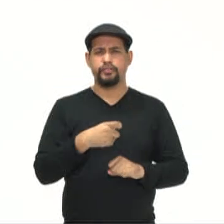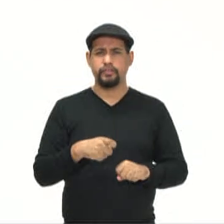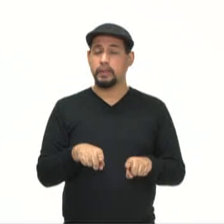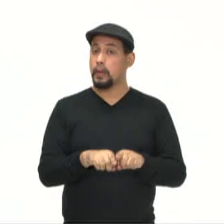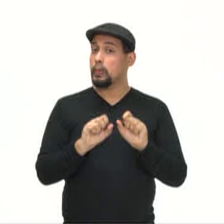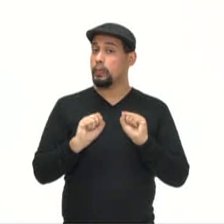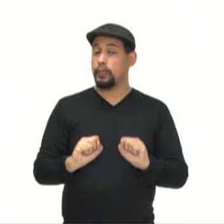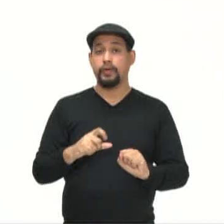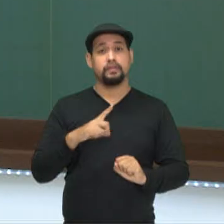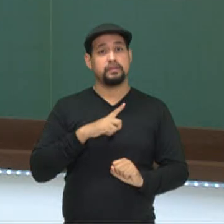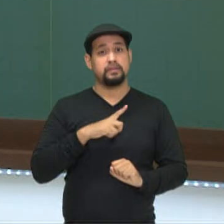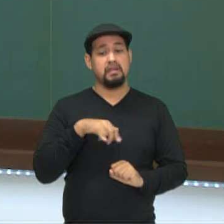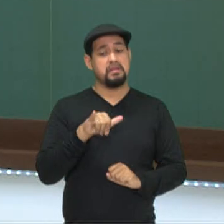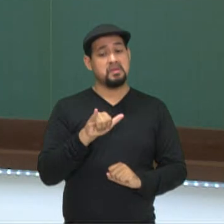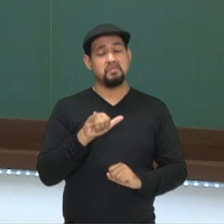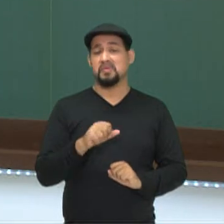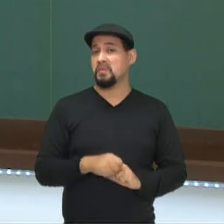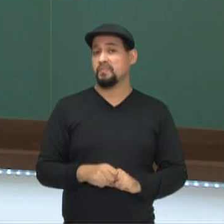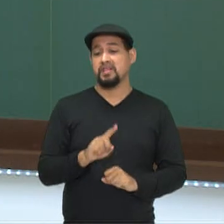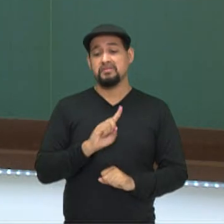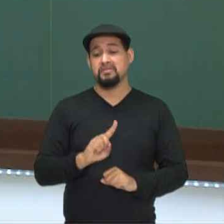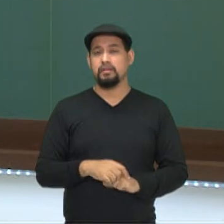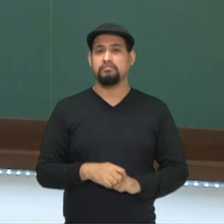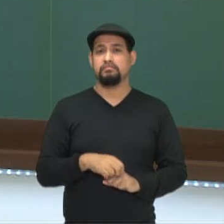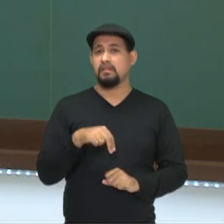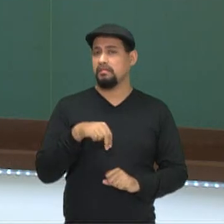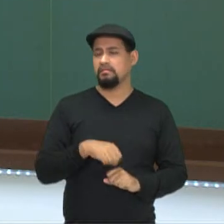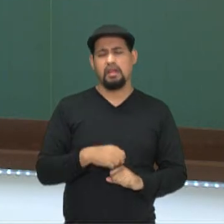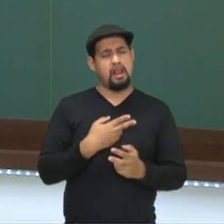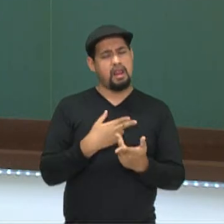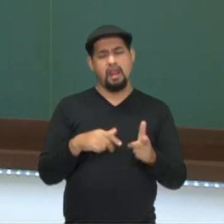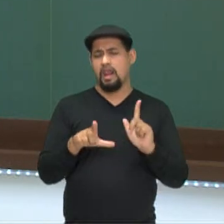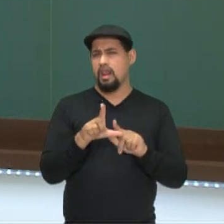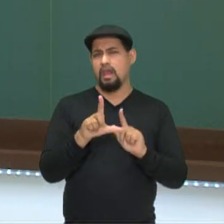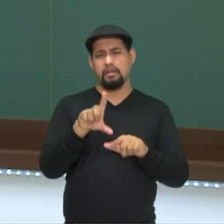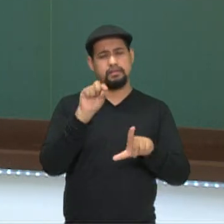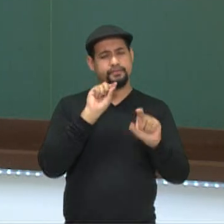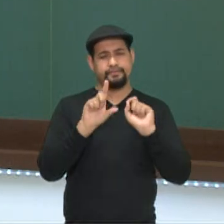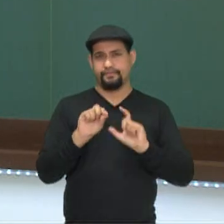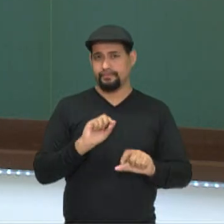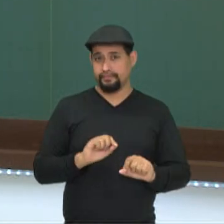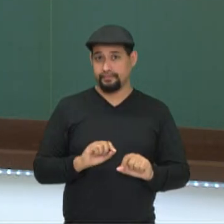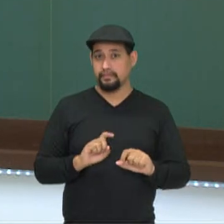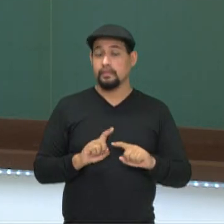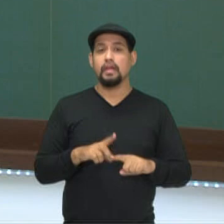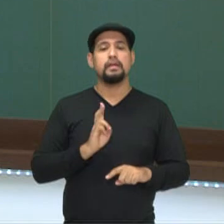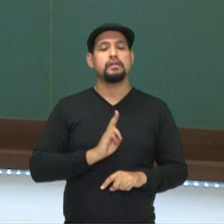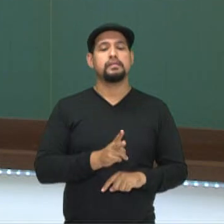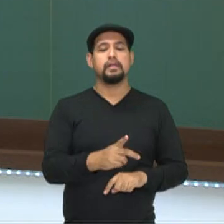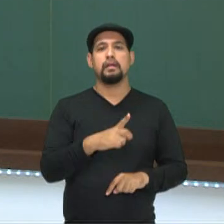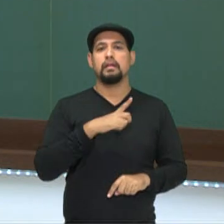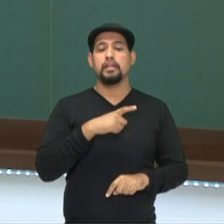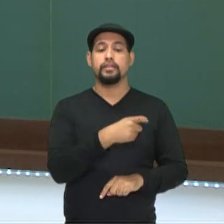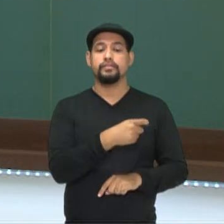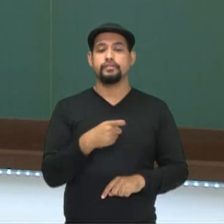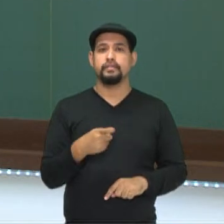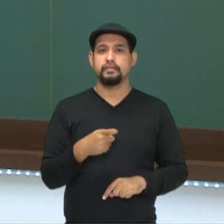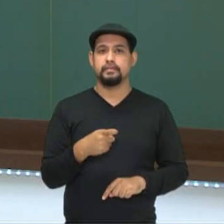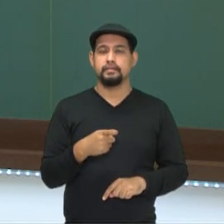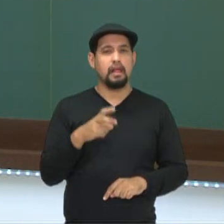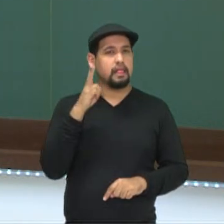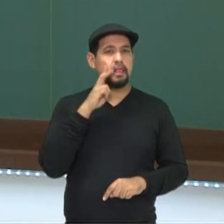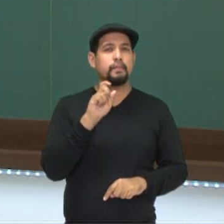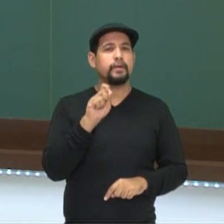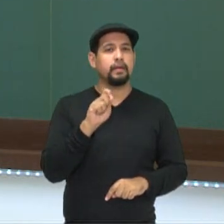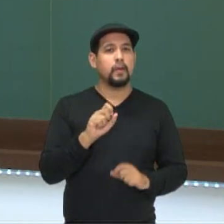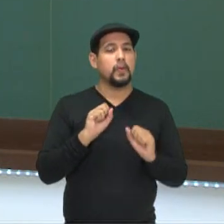pode ter na incógnita y, z, m, a letra que você quiser, tá bom? Então, sempre que falarmos de x, lembre que